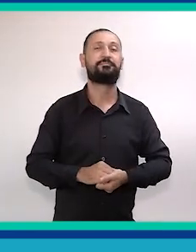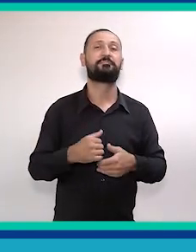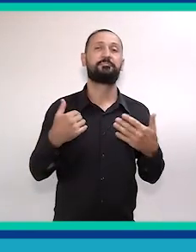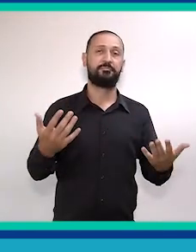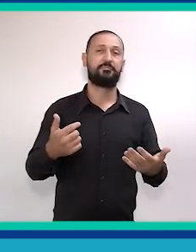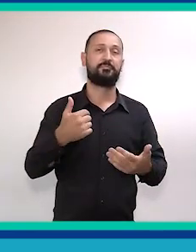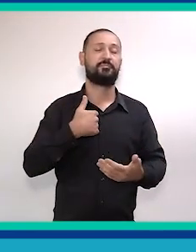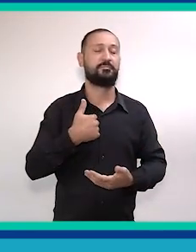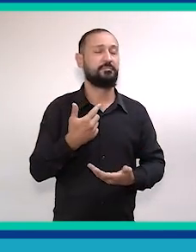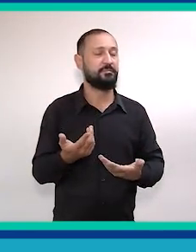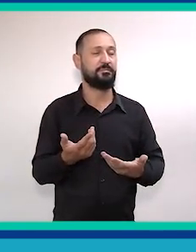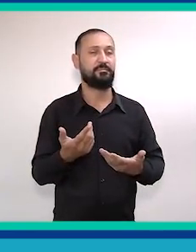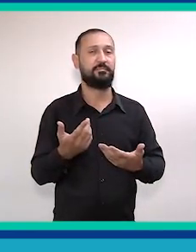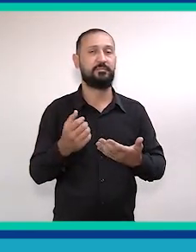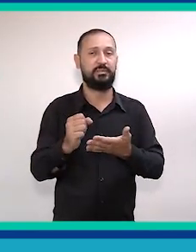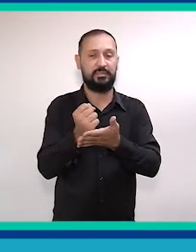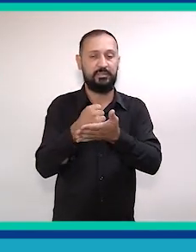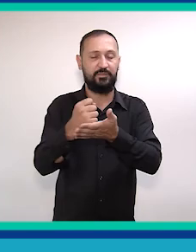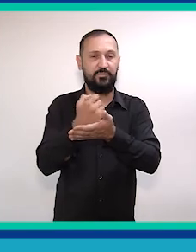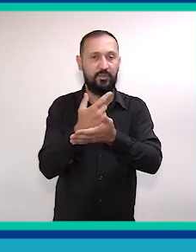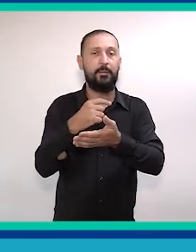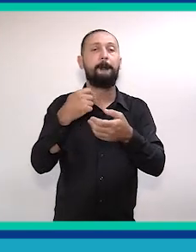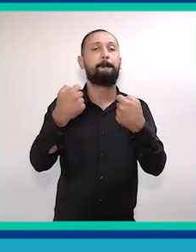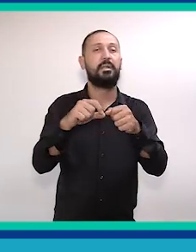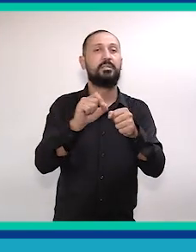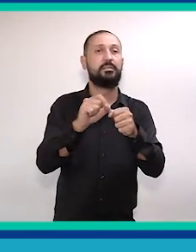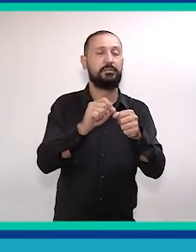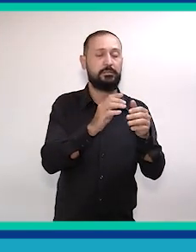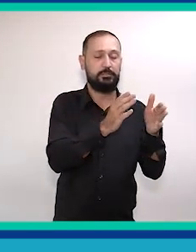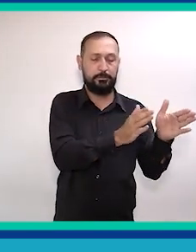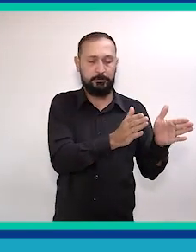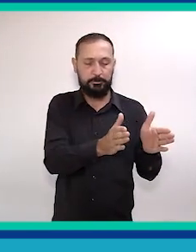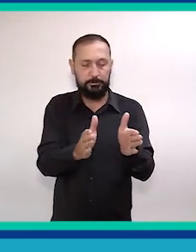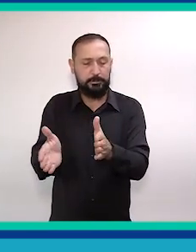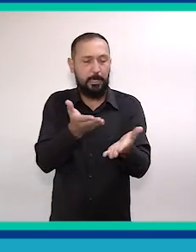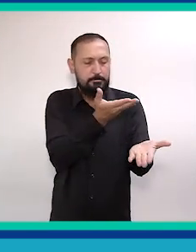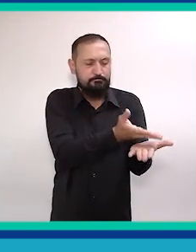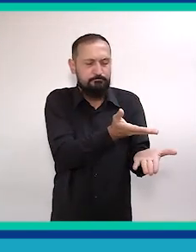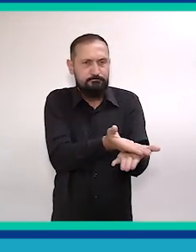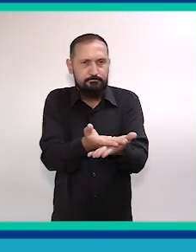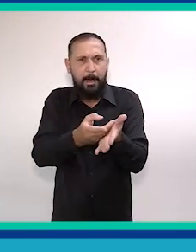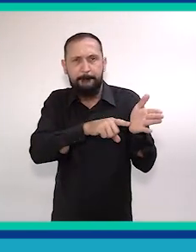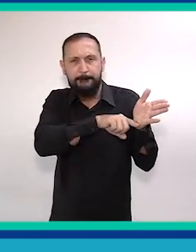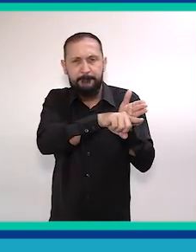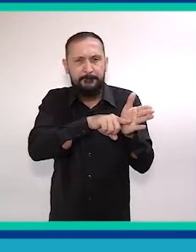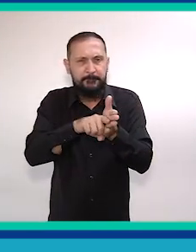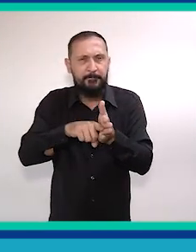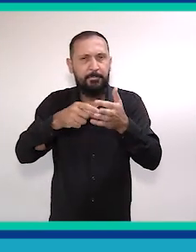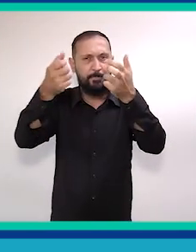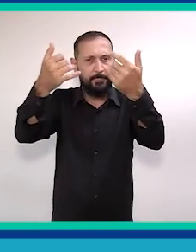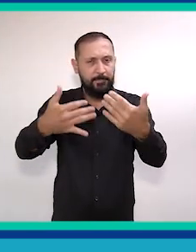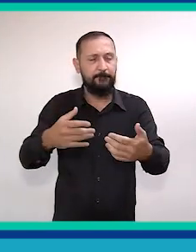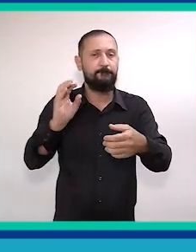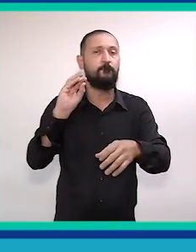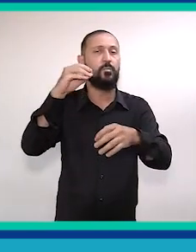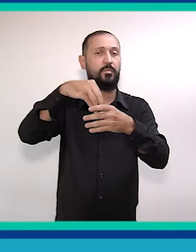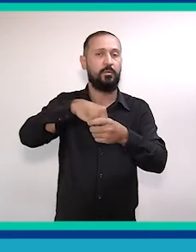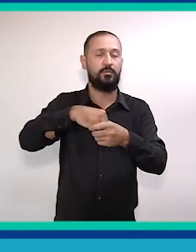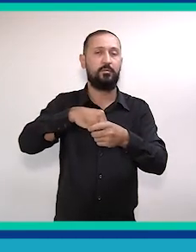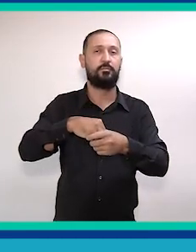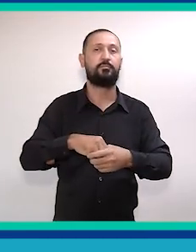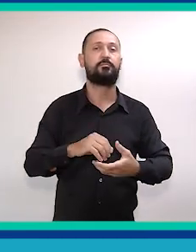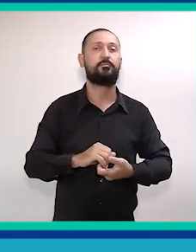ainda. É isso aí. Bom, mas para que fármacos existam, são necessários estudos como esse aí que você